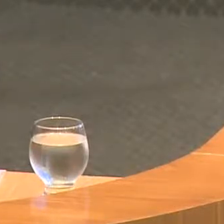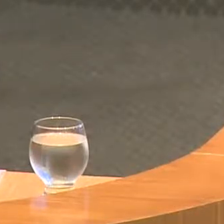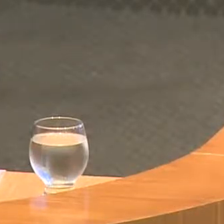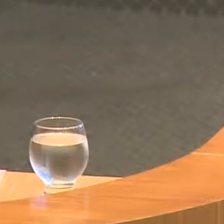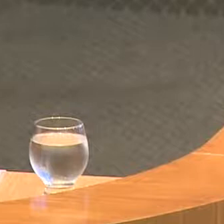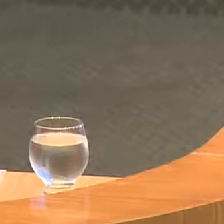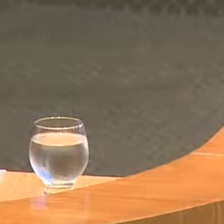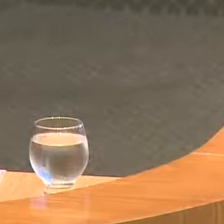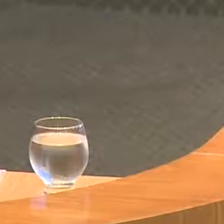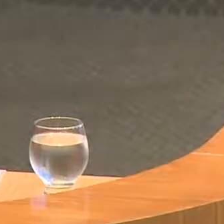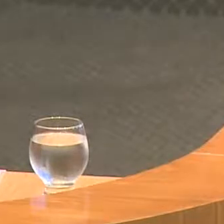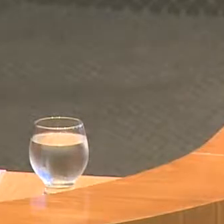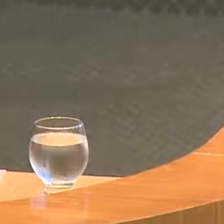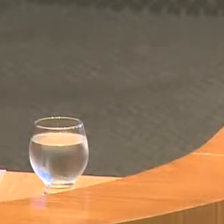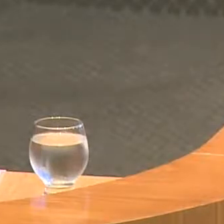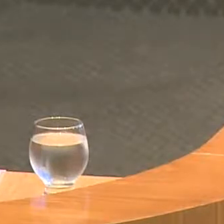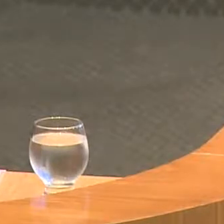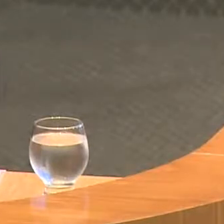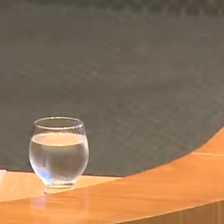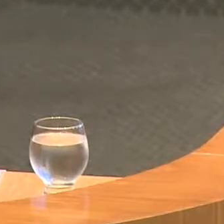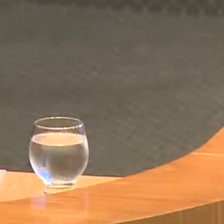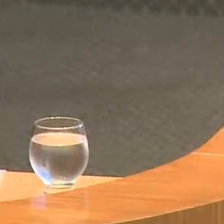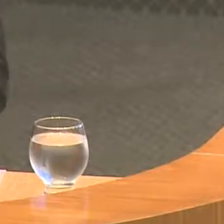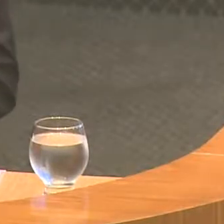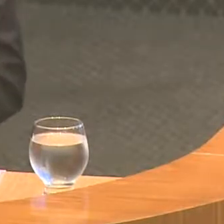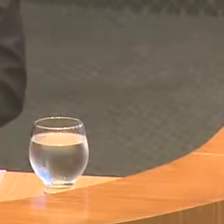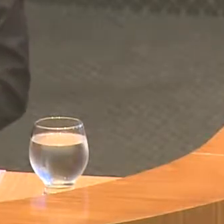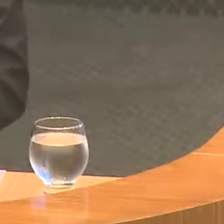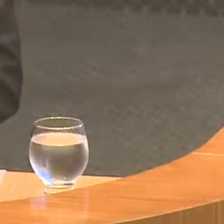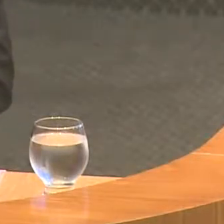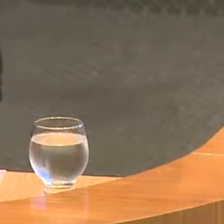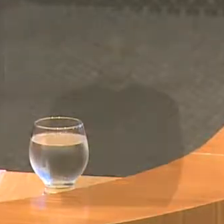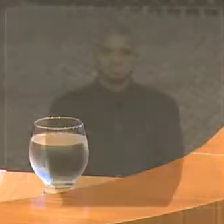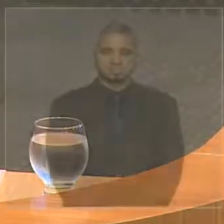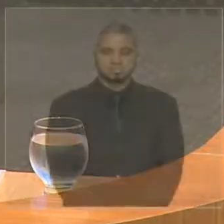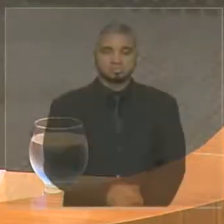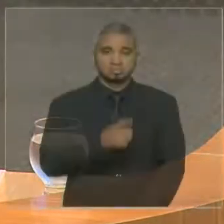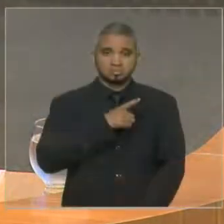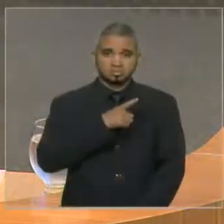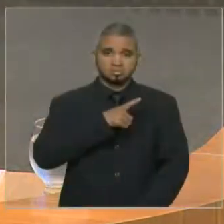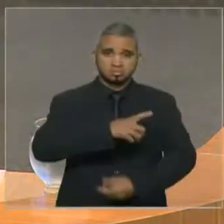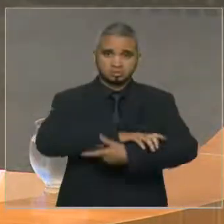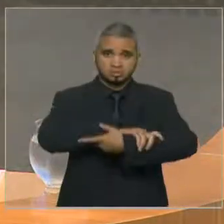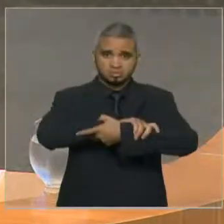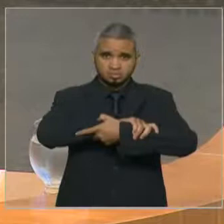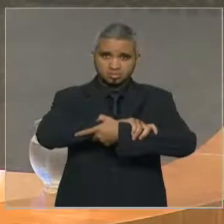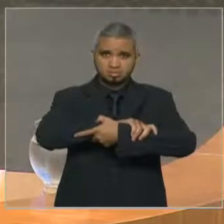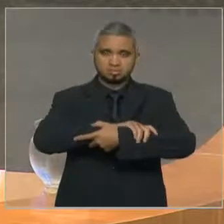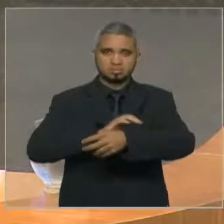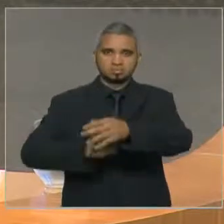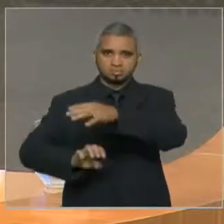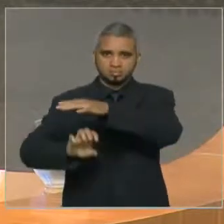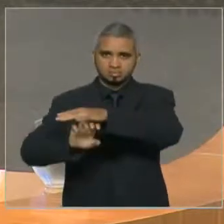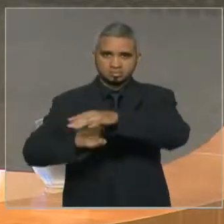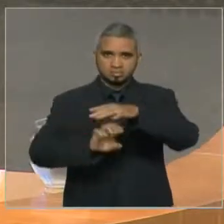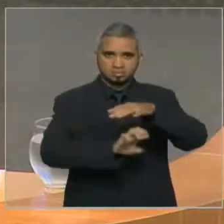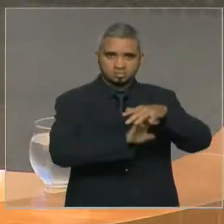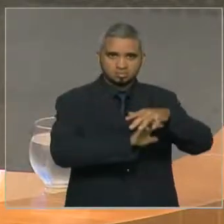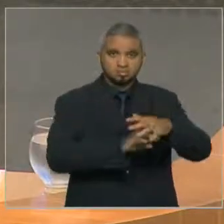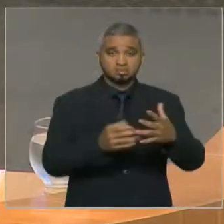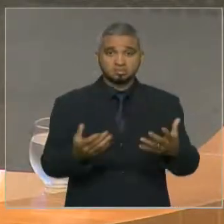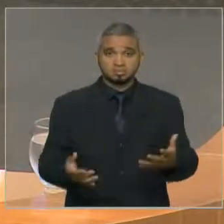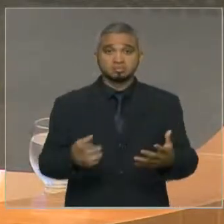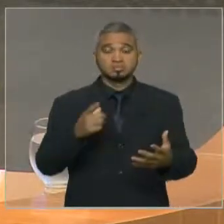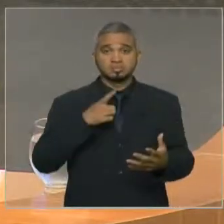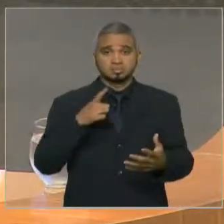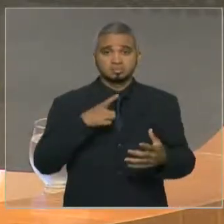obrigações tributárias. O Centro Virtual de Atendimento ao Contribuinte, o portal ECAC, a cada